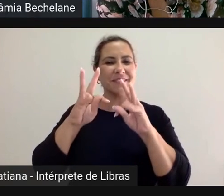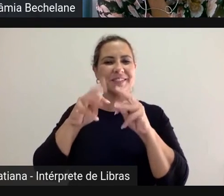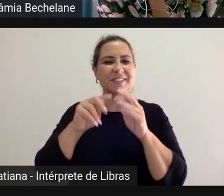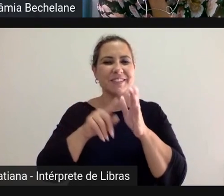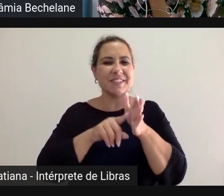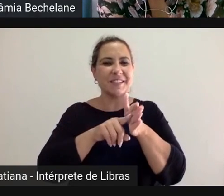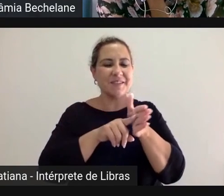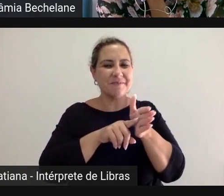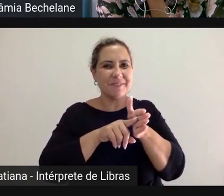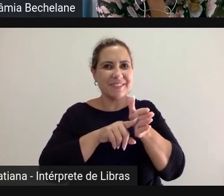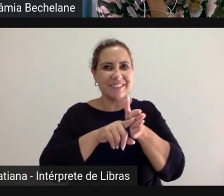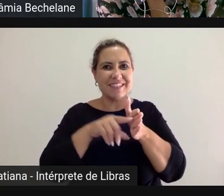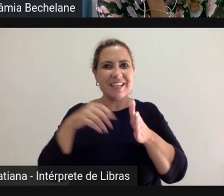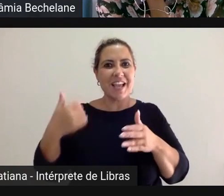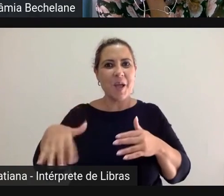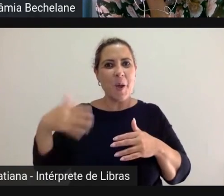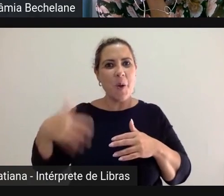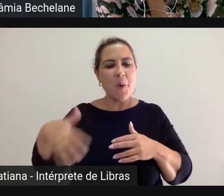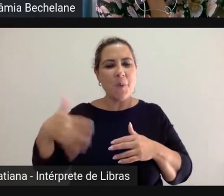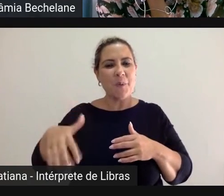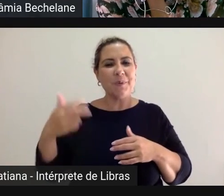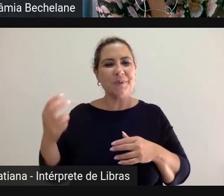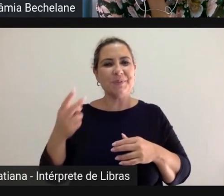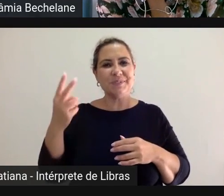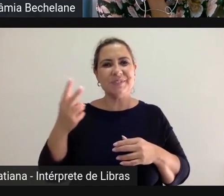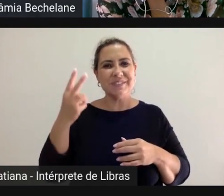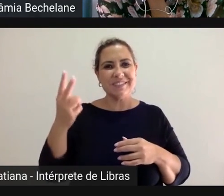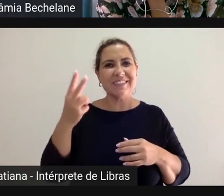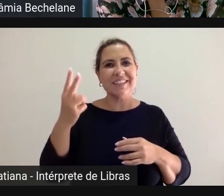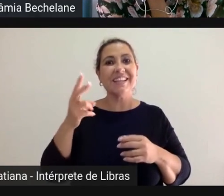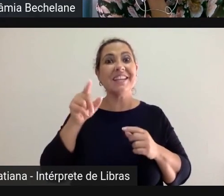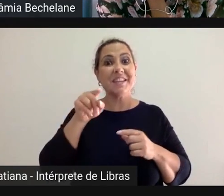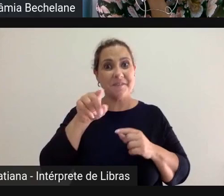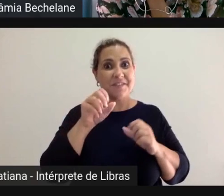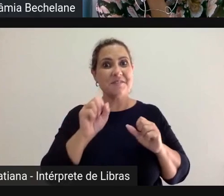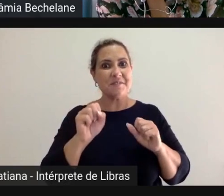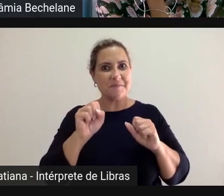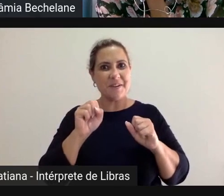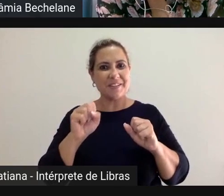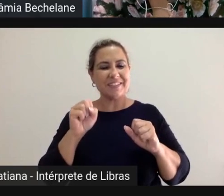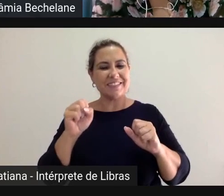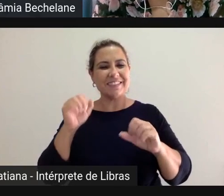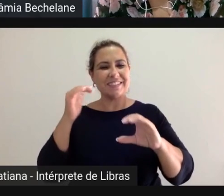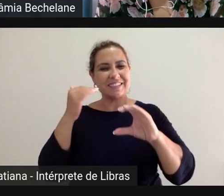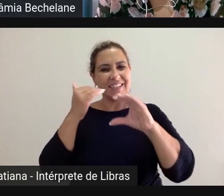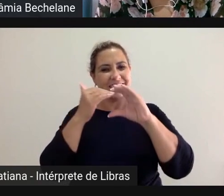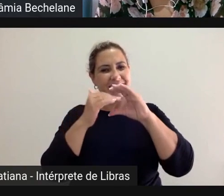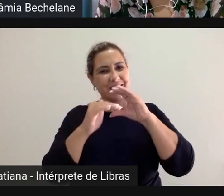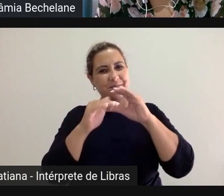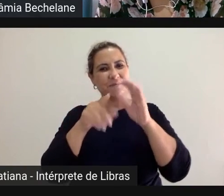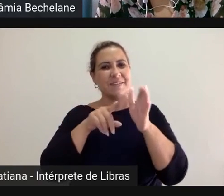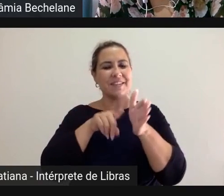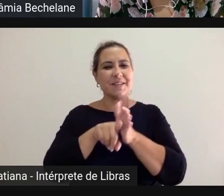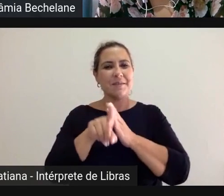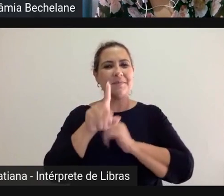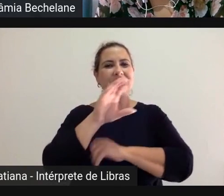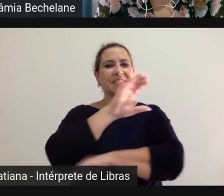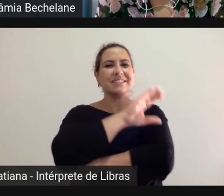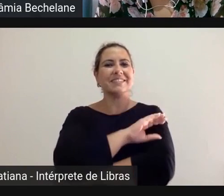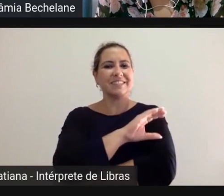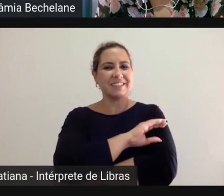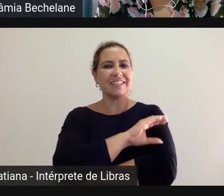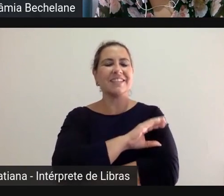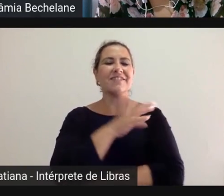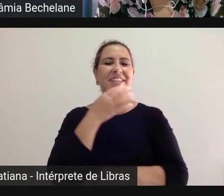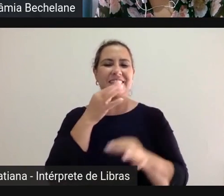ricas, vocês que nos assistem ainda podem fazer suas perguntas mandando para a coordenação com